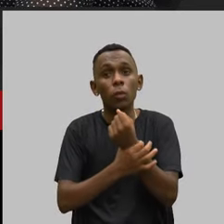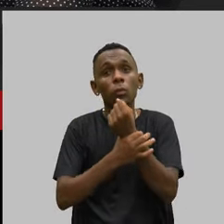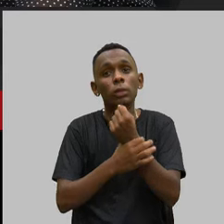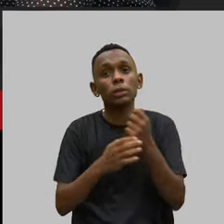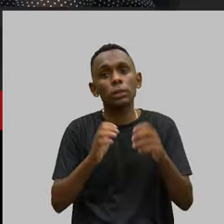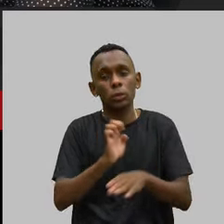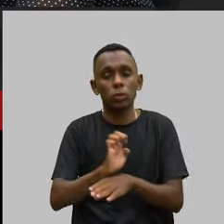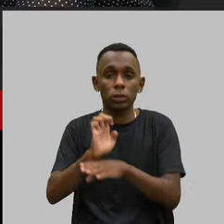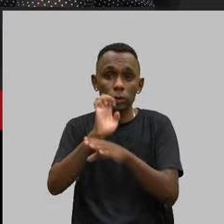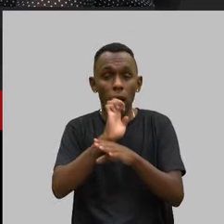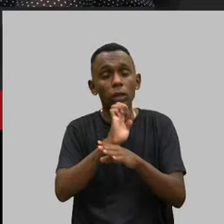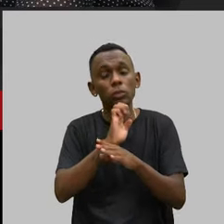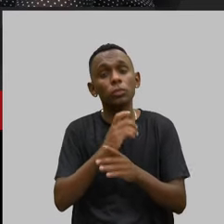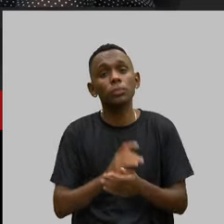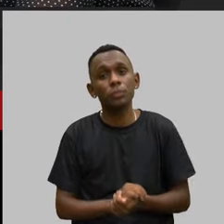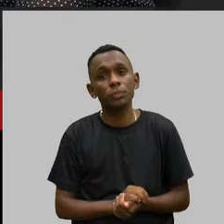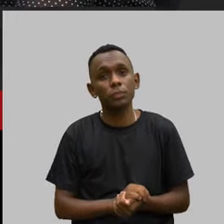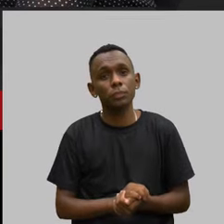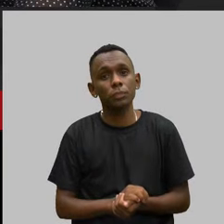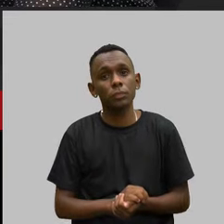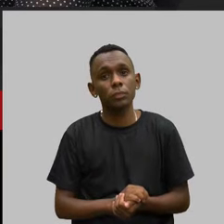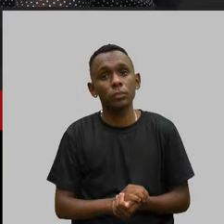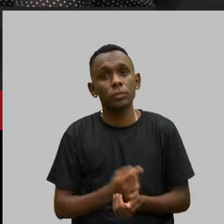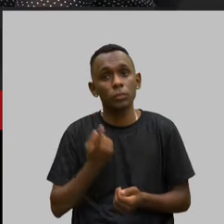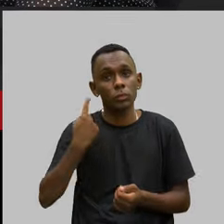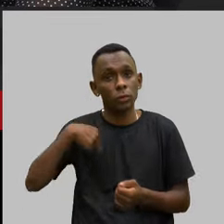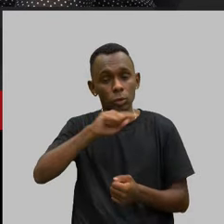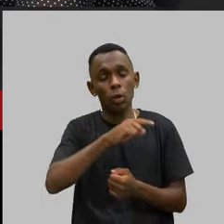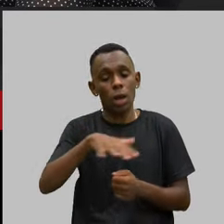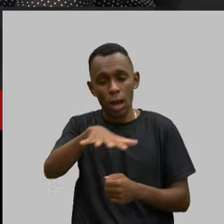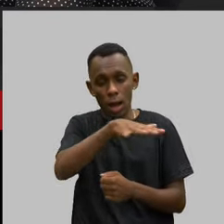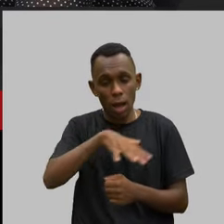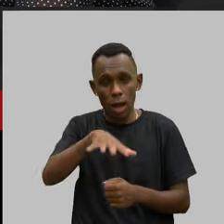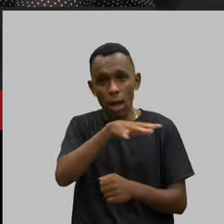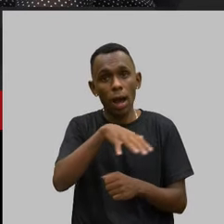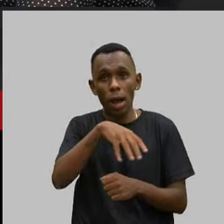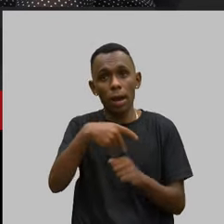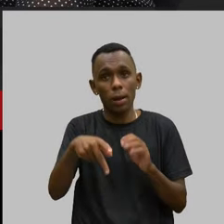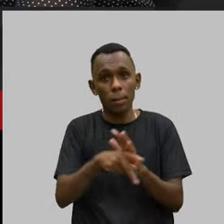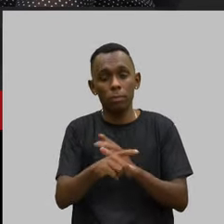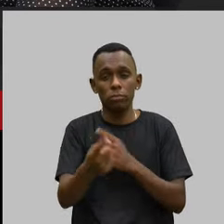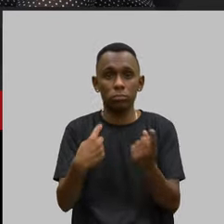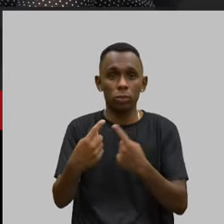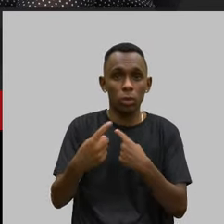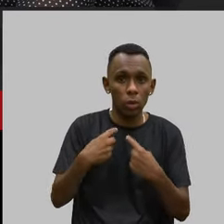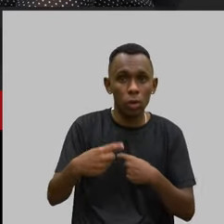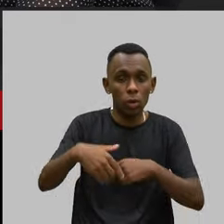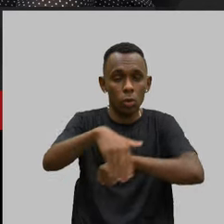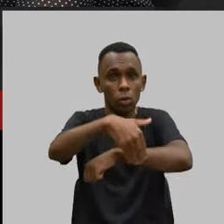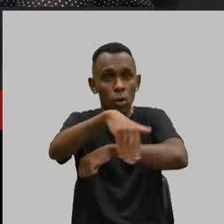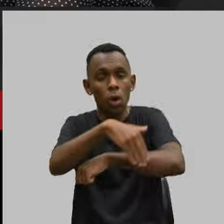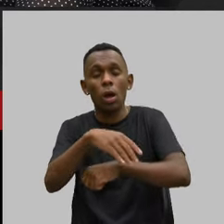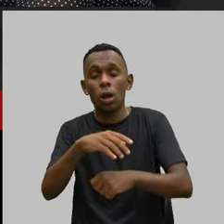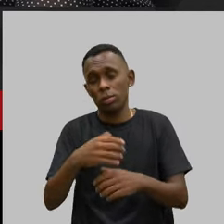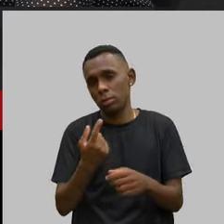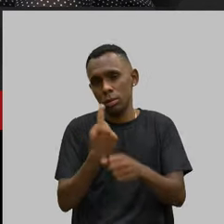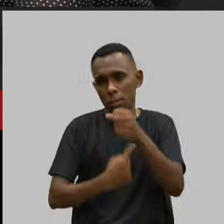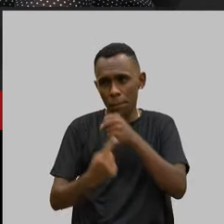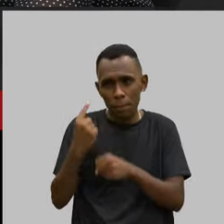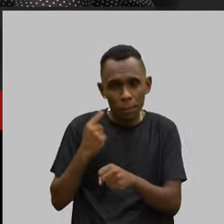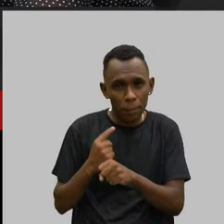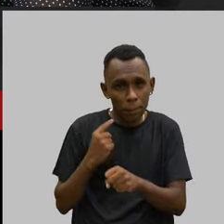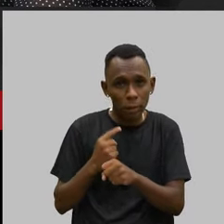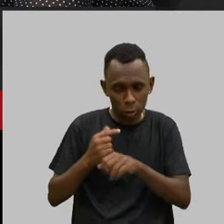a nossa eh nosso eixo de trânsito a gente eh implantou no final do ano passado do credenciamento de